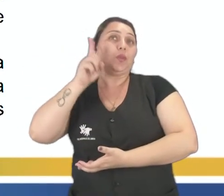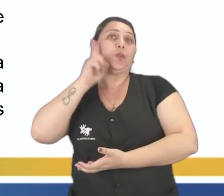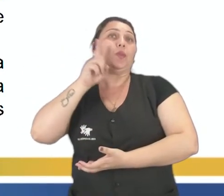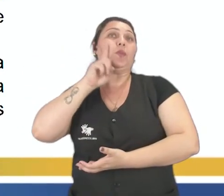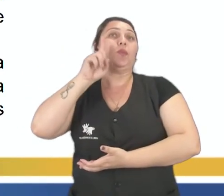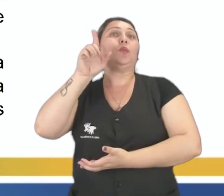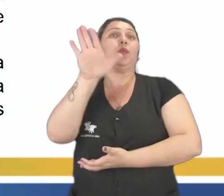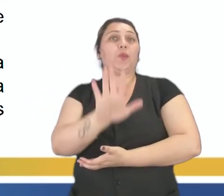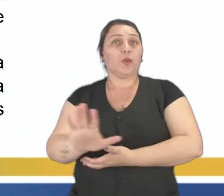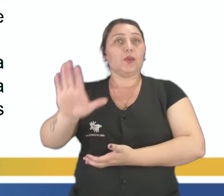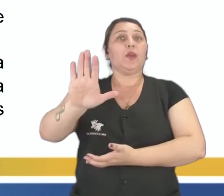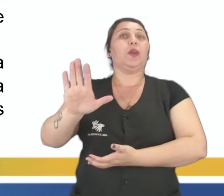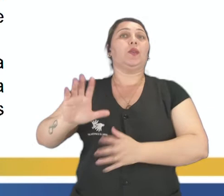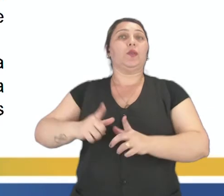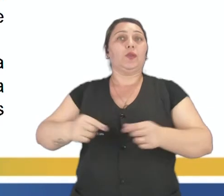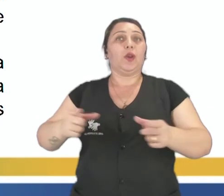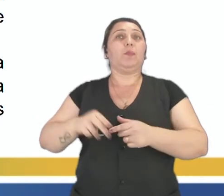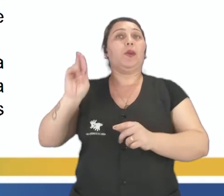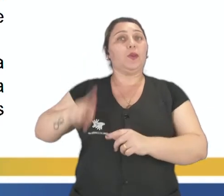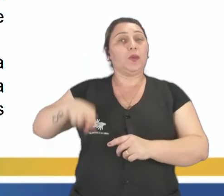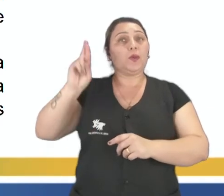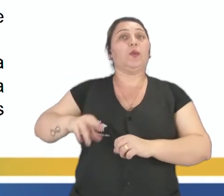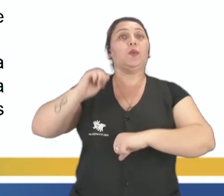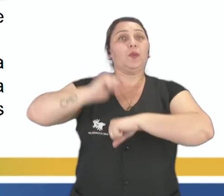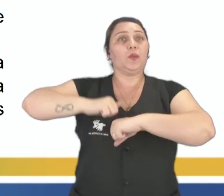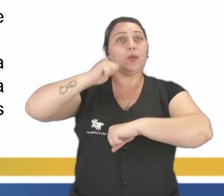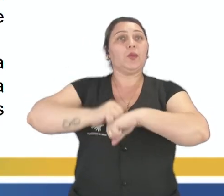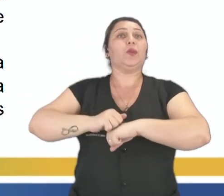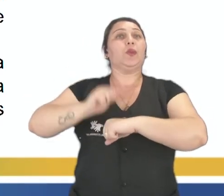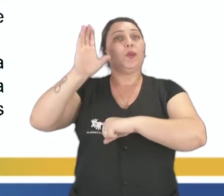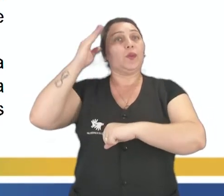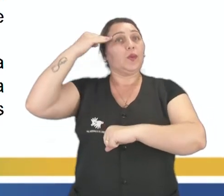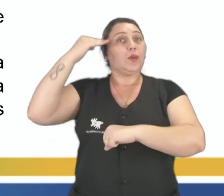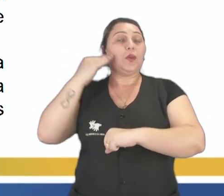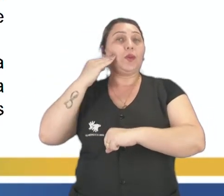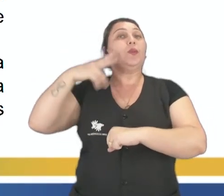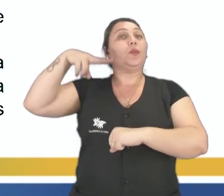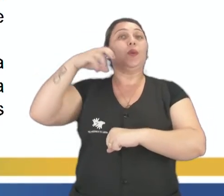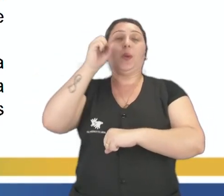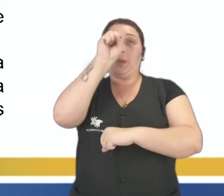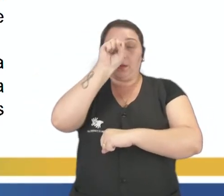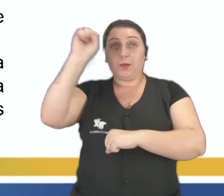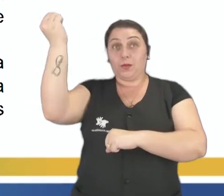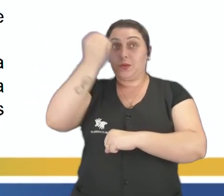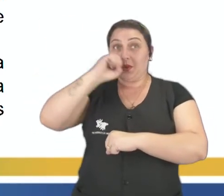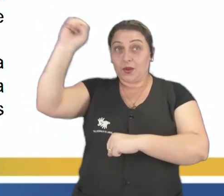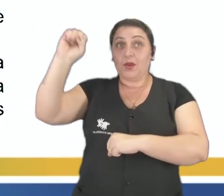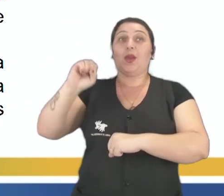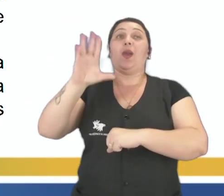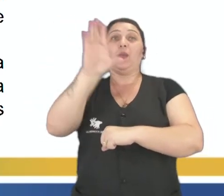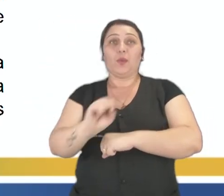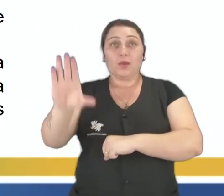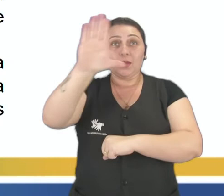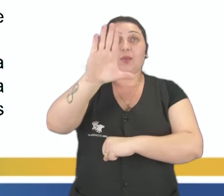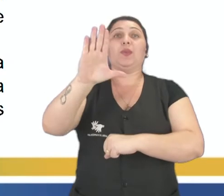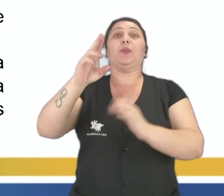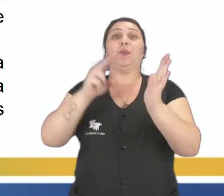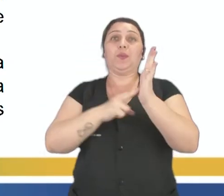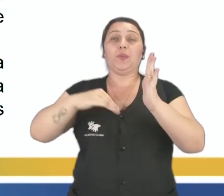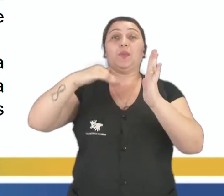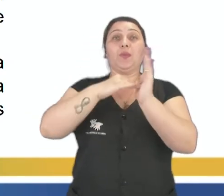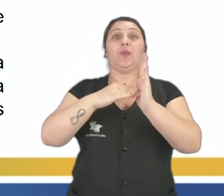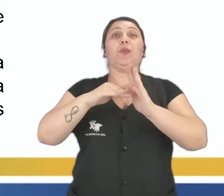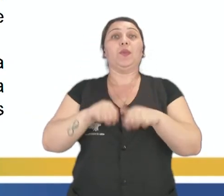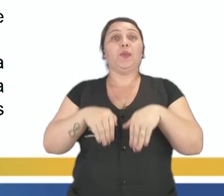asiático, Japão, Rússia, Singapura, Coreia do Sul e Taiwan. Na Oceania, Nova Zelândia e Austrália.